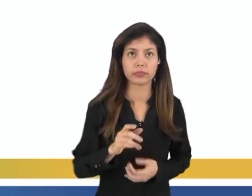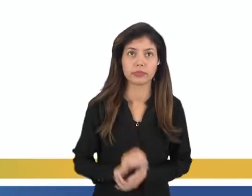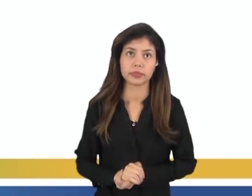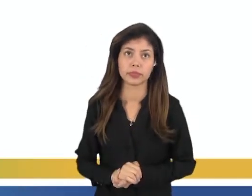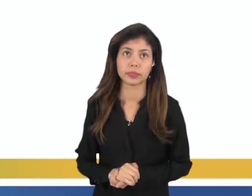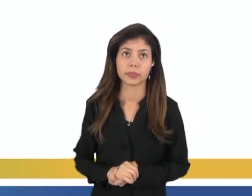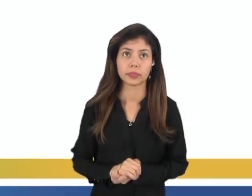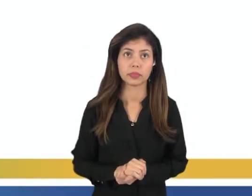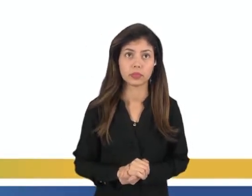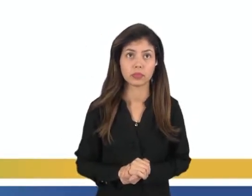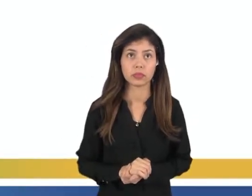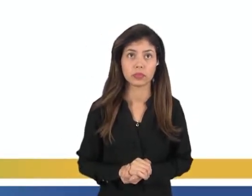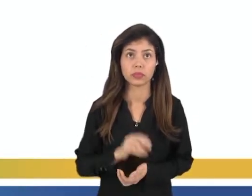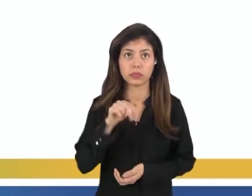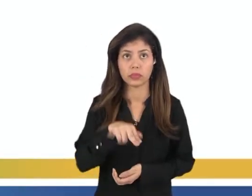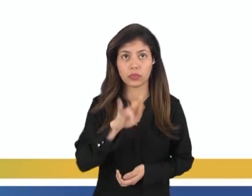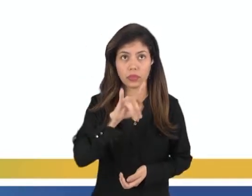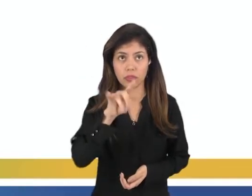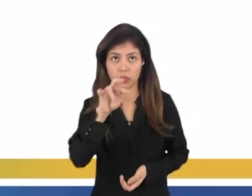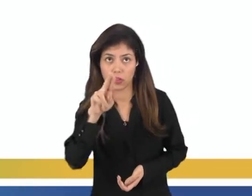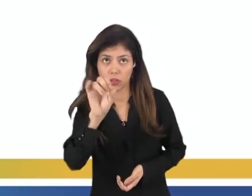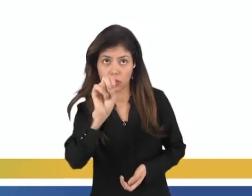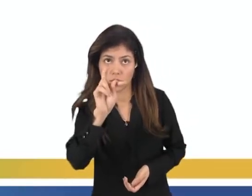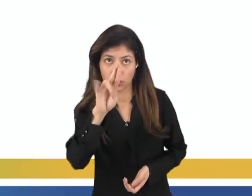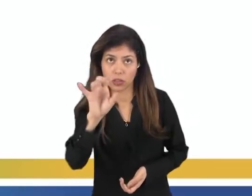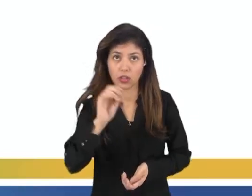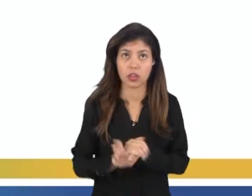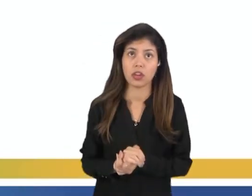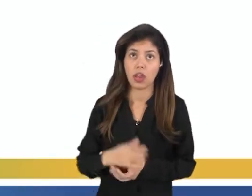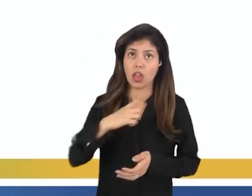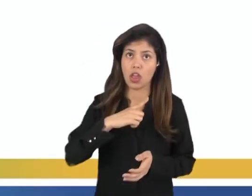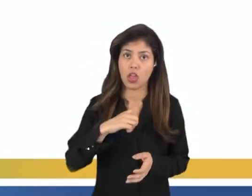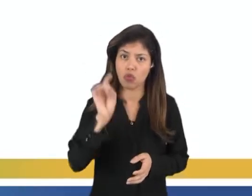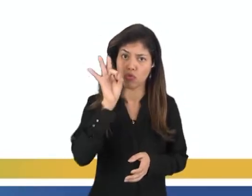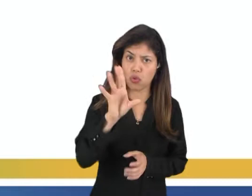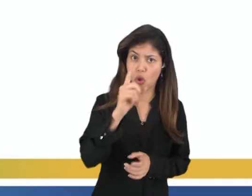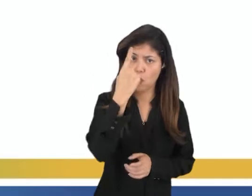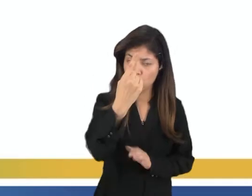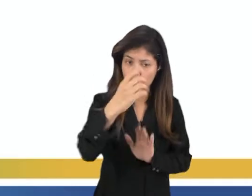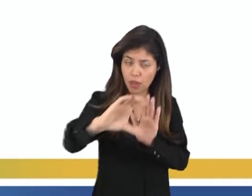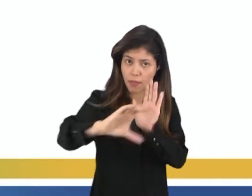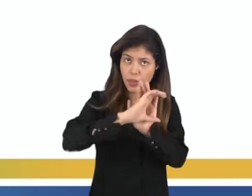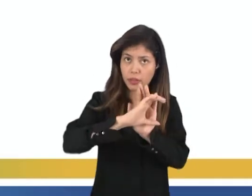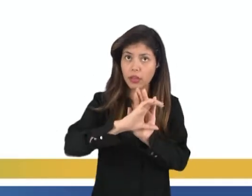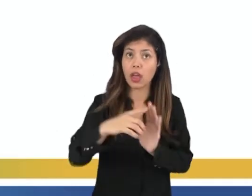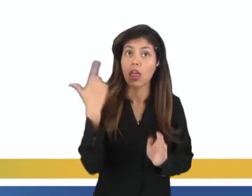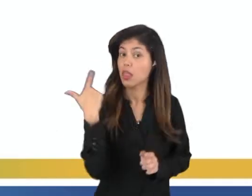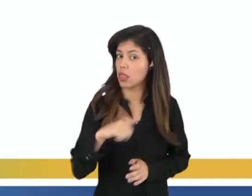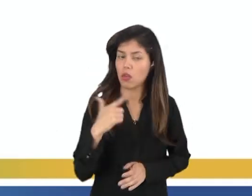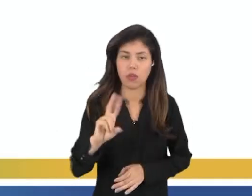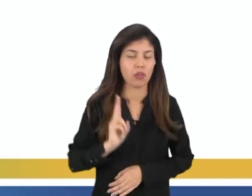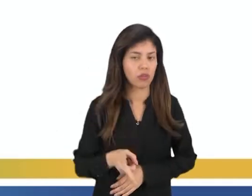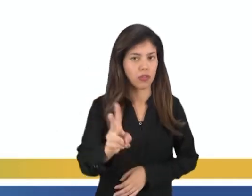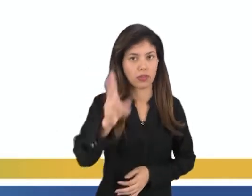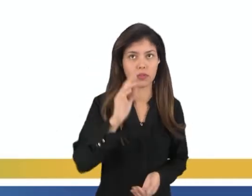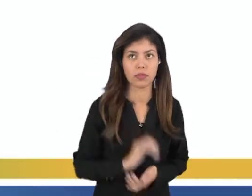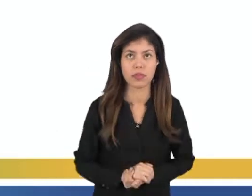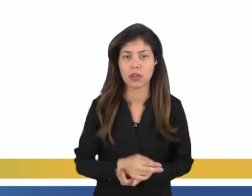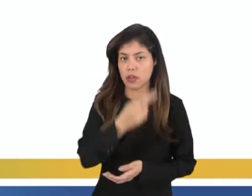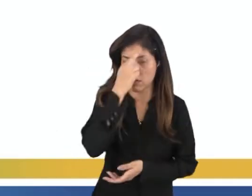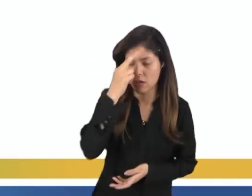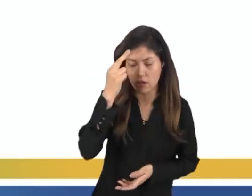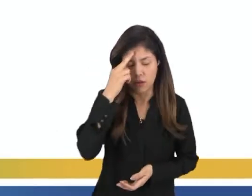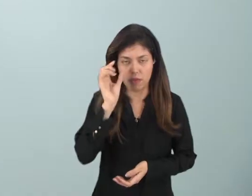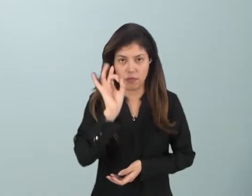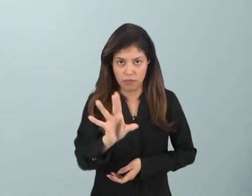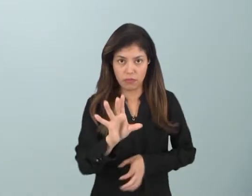história. Nós temos o one shot, que são as fanfics com somente um capítulo, que não tem continuidade, ou seja, é aquela história